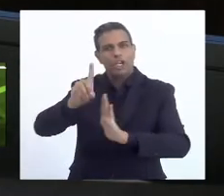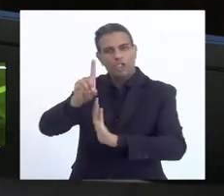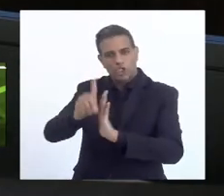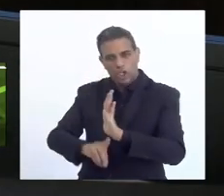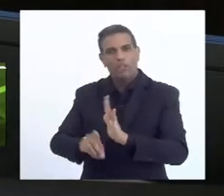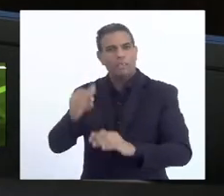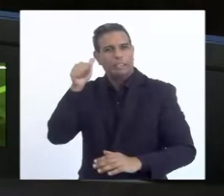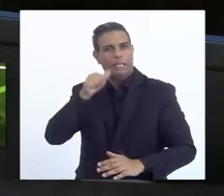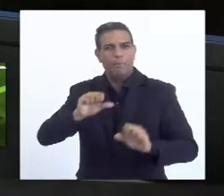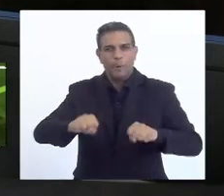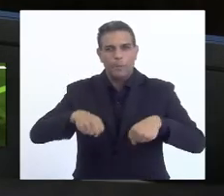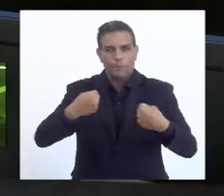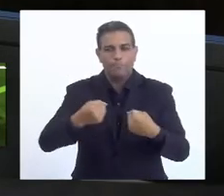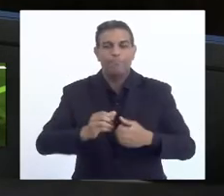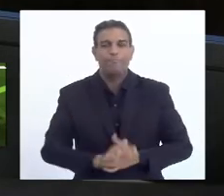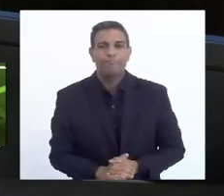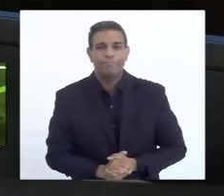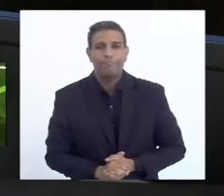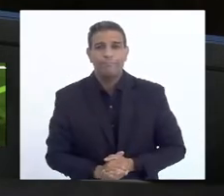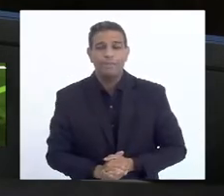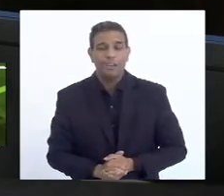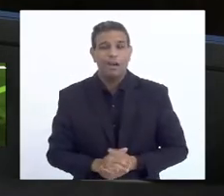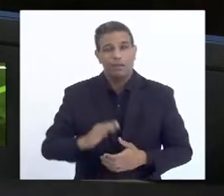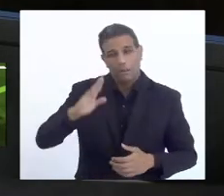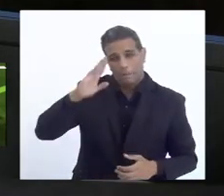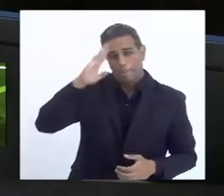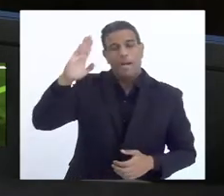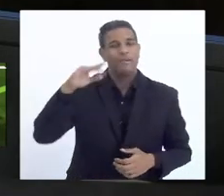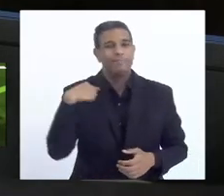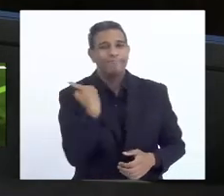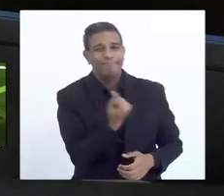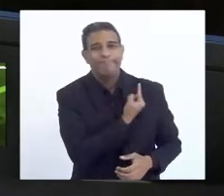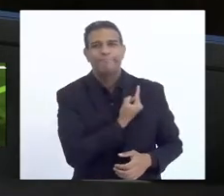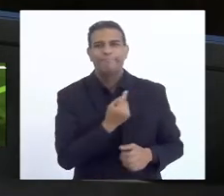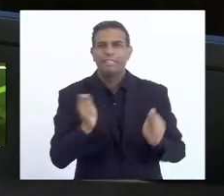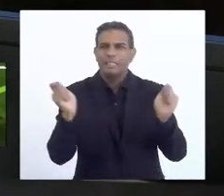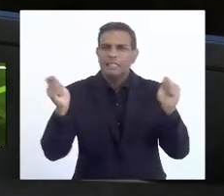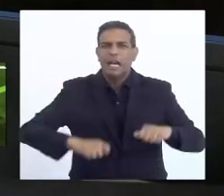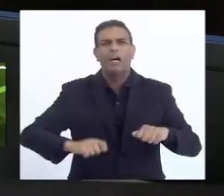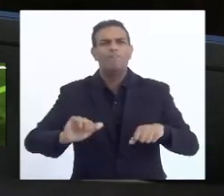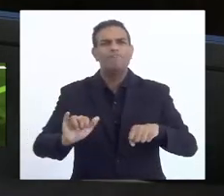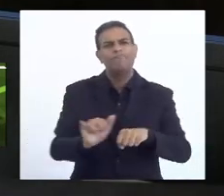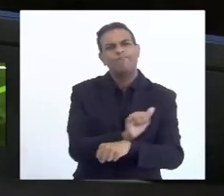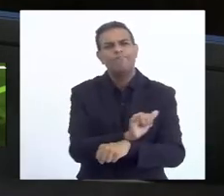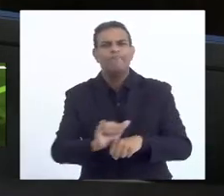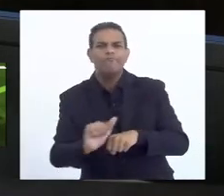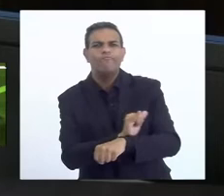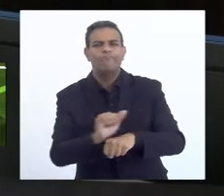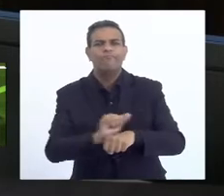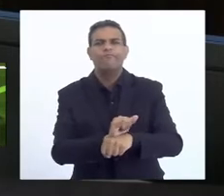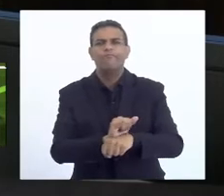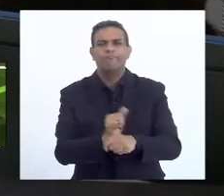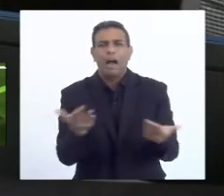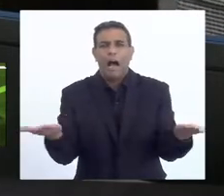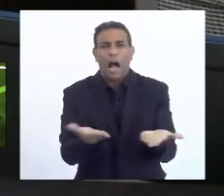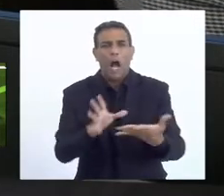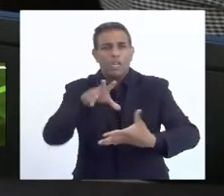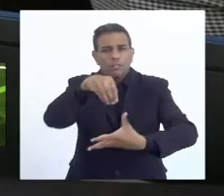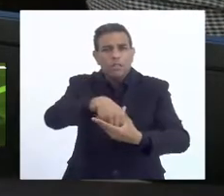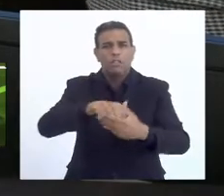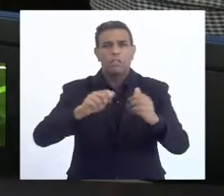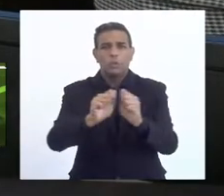no Estado. Acho fundamental construirmos formas de estarmos dentro dessas casas